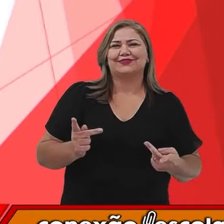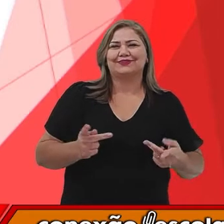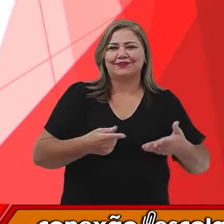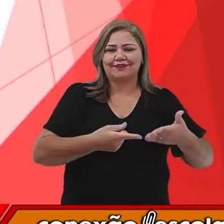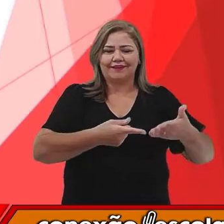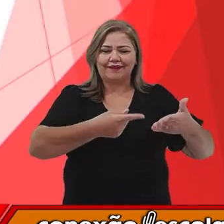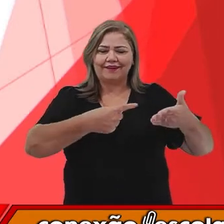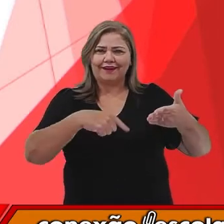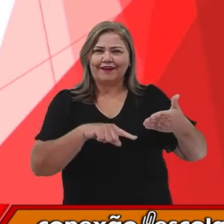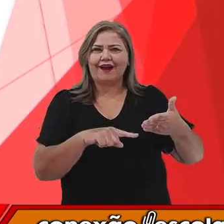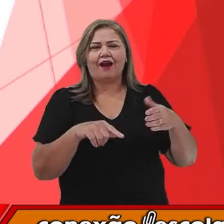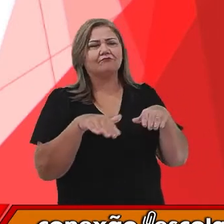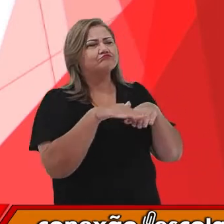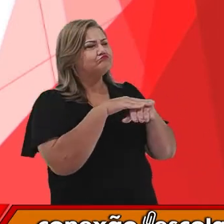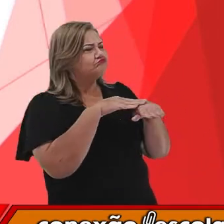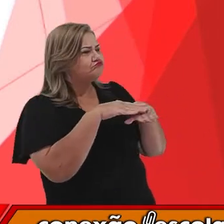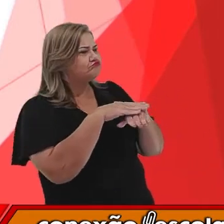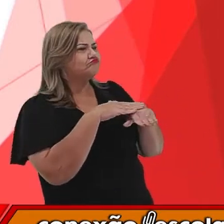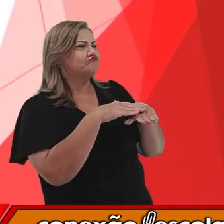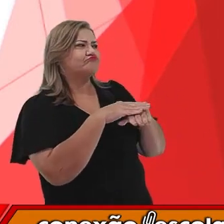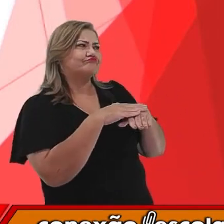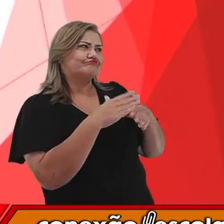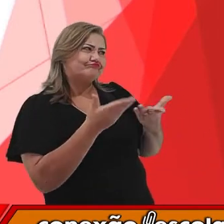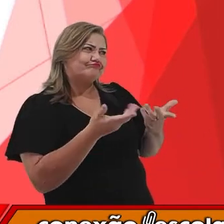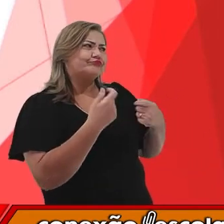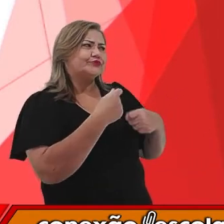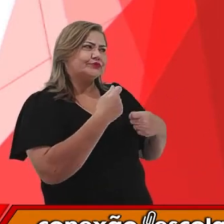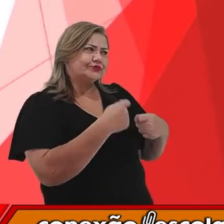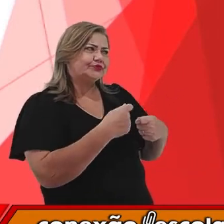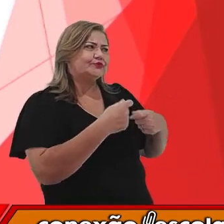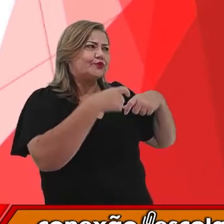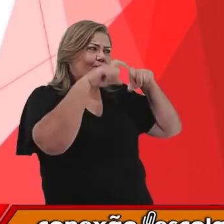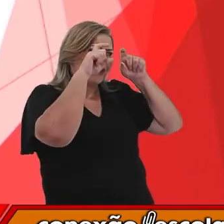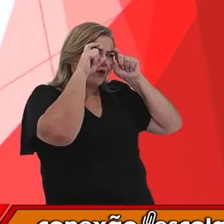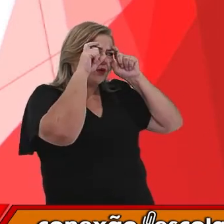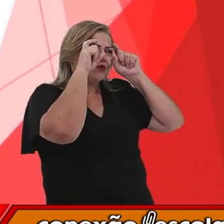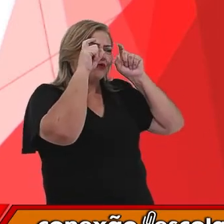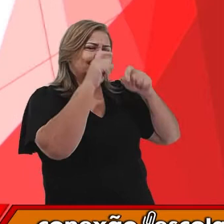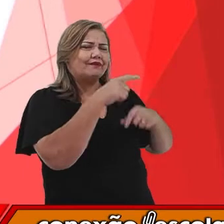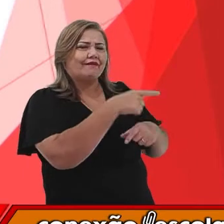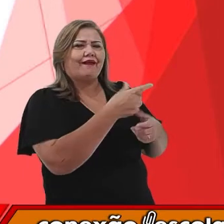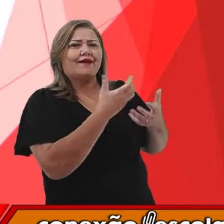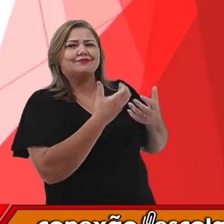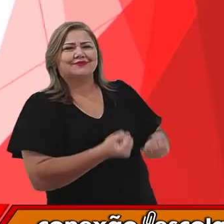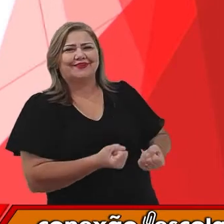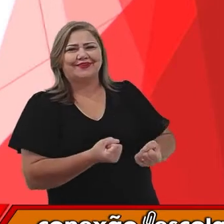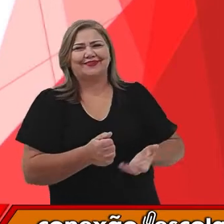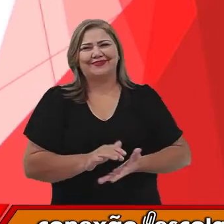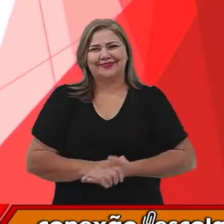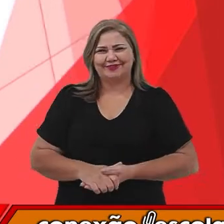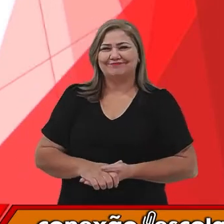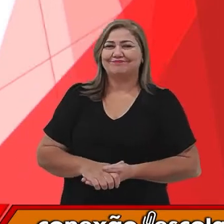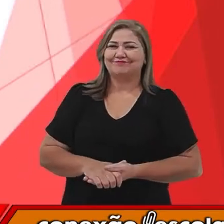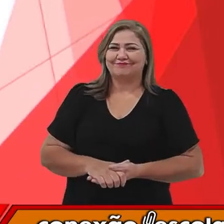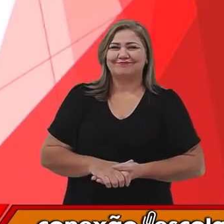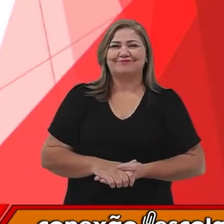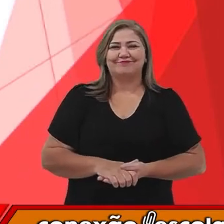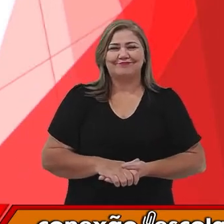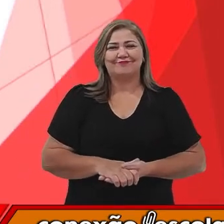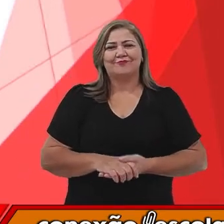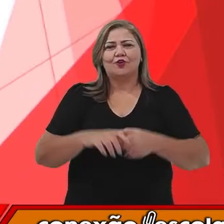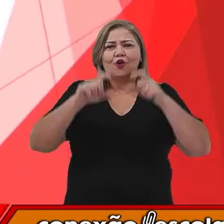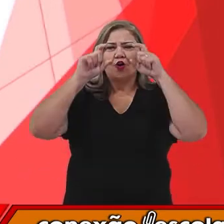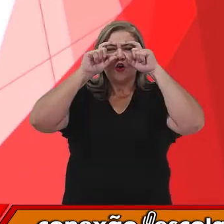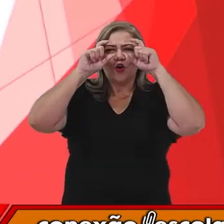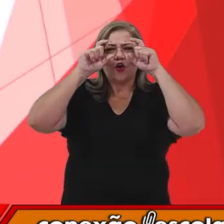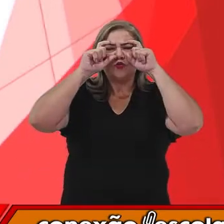justamente o convencimento de sua avó para que ele pudesse usar os óculos,